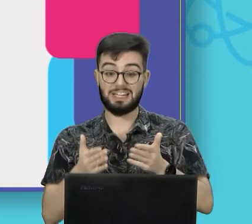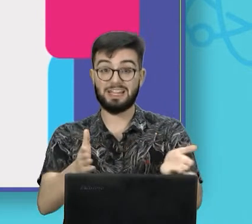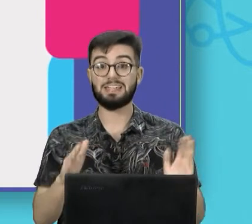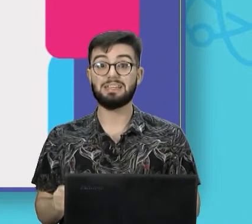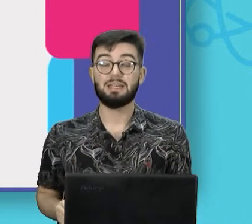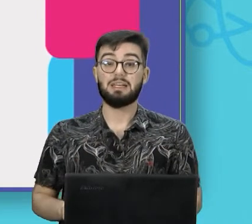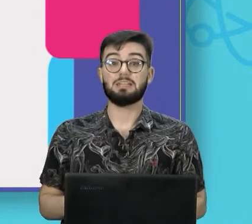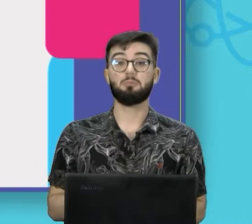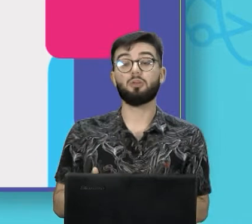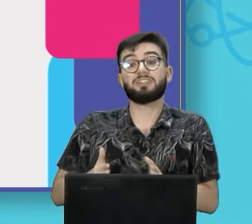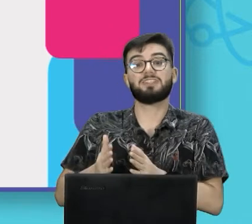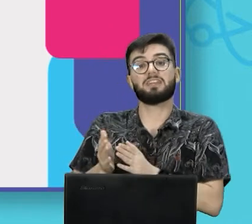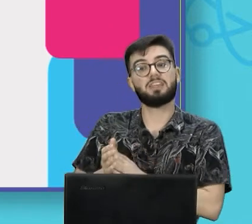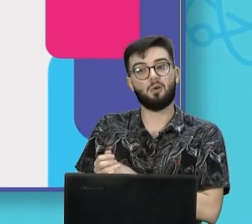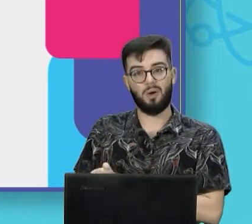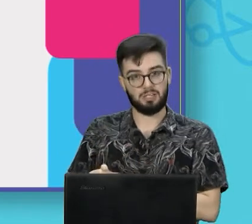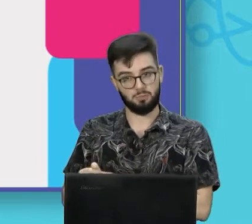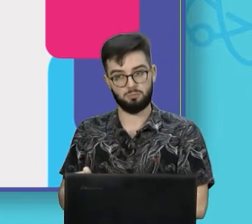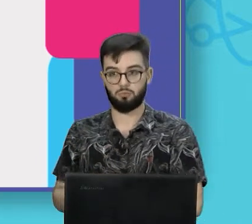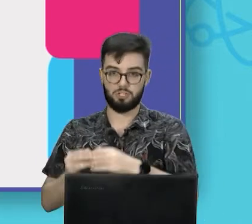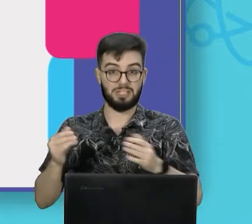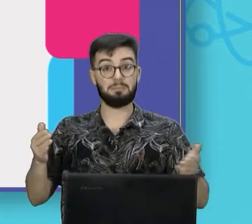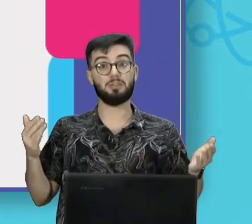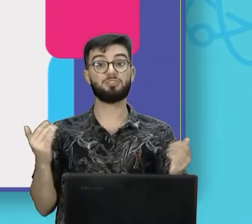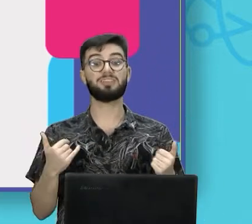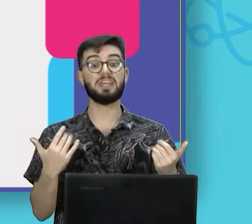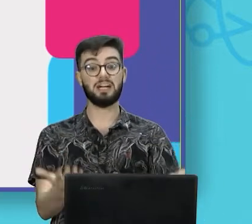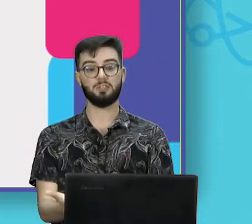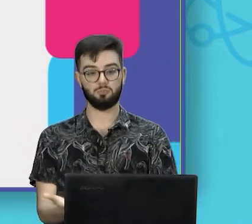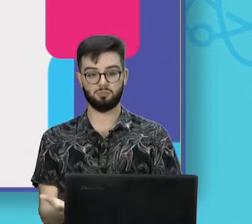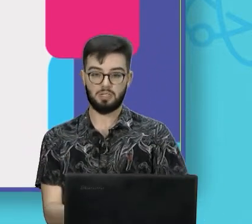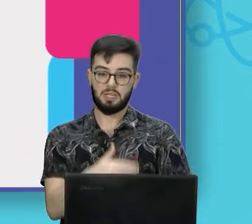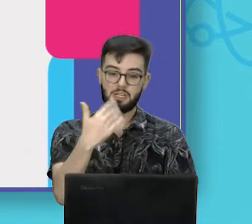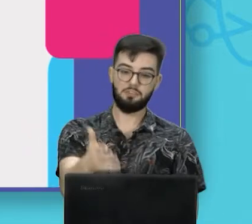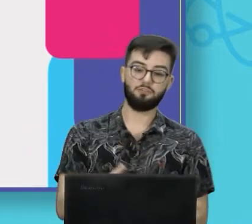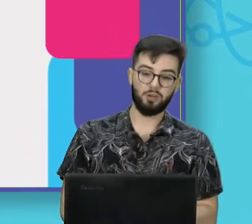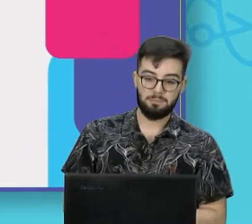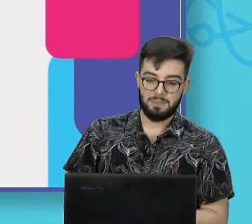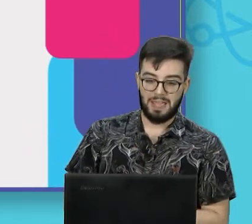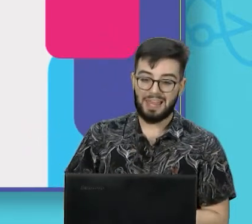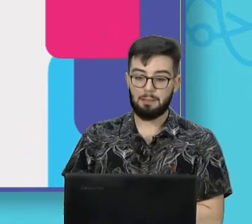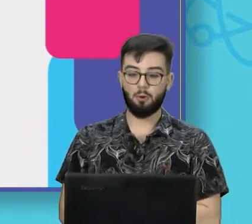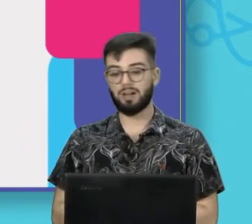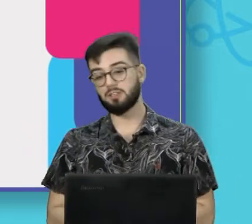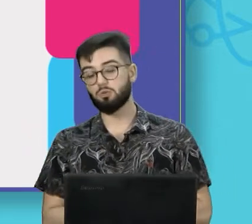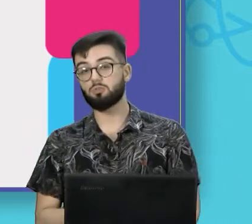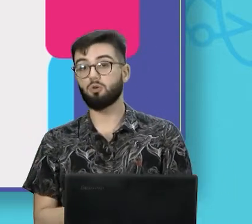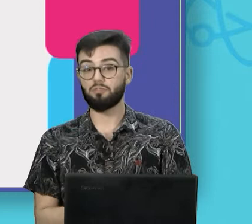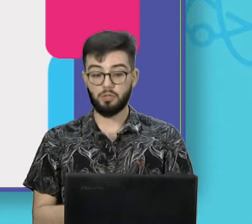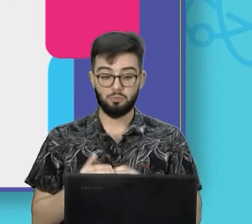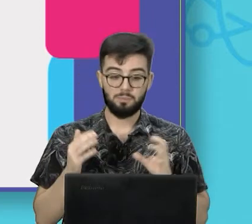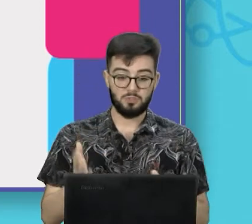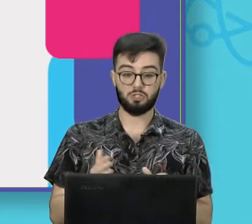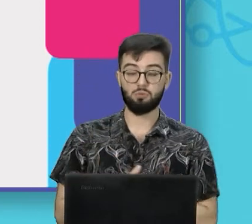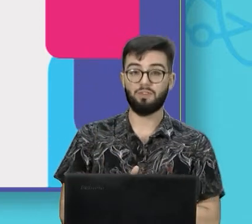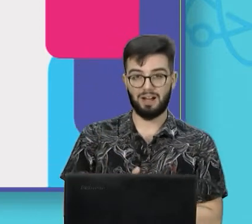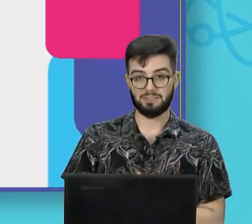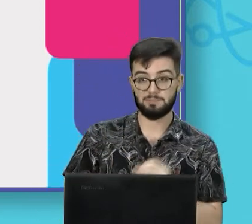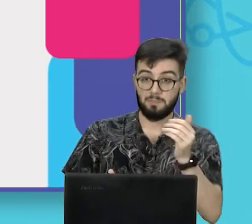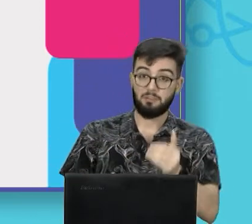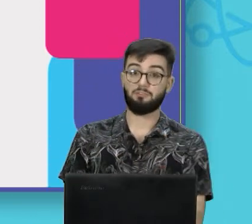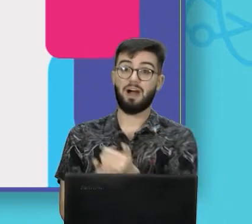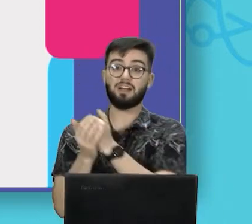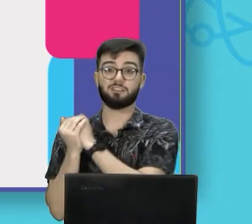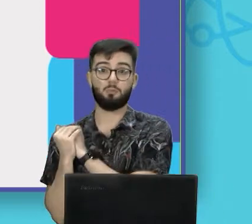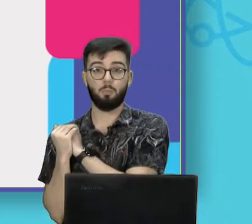já é aí de 1934 você já tem menos de 100 anos e foi elaborado durante o governo de